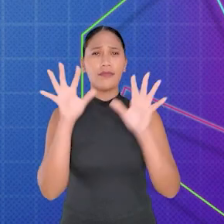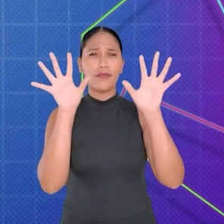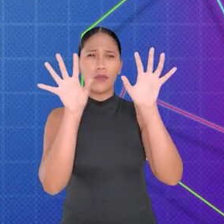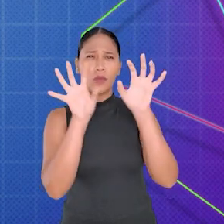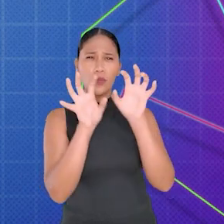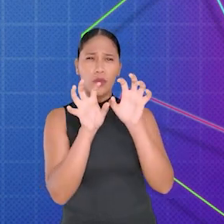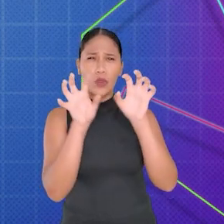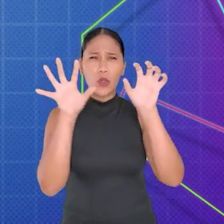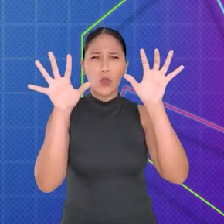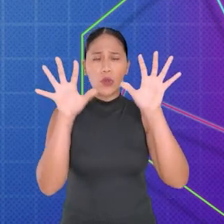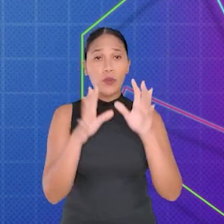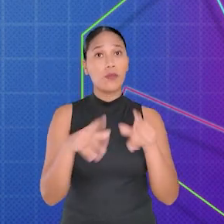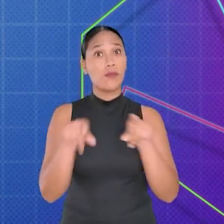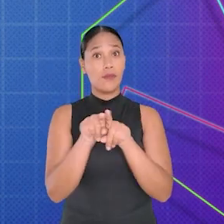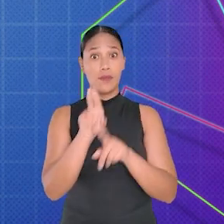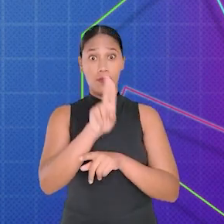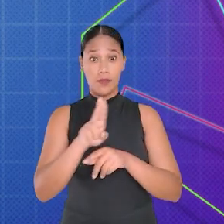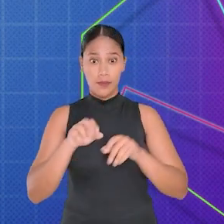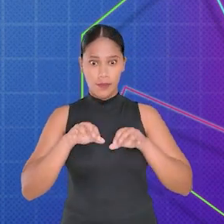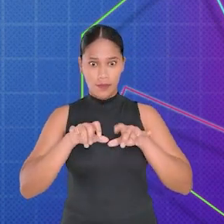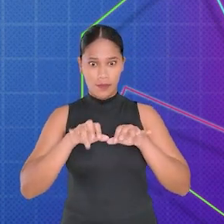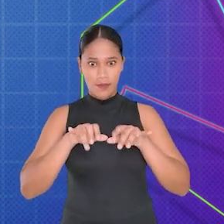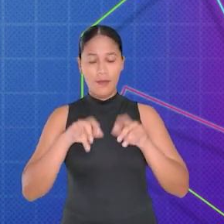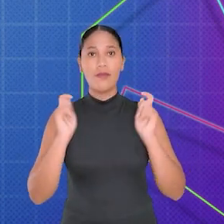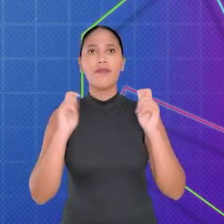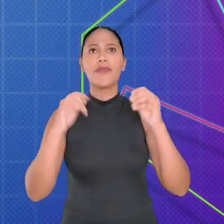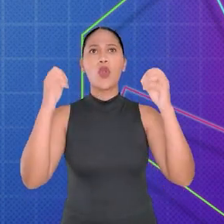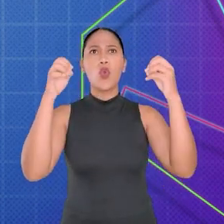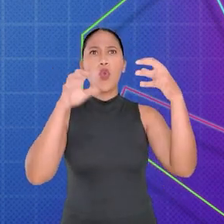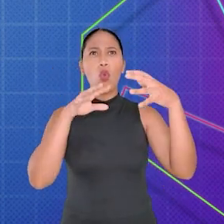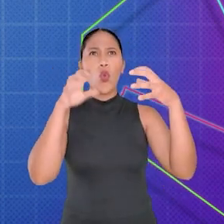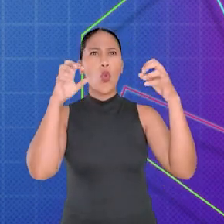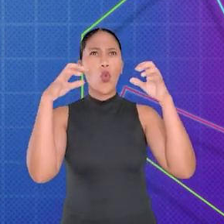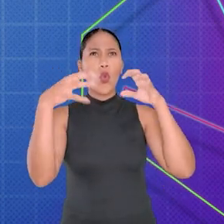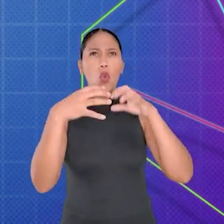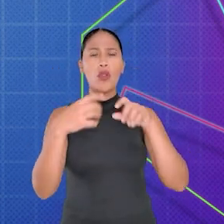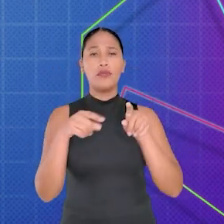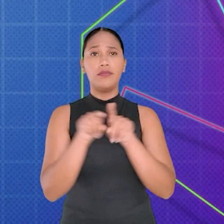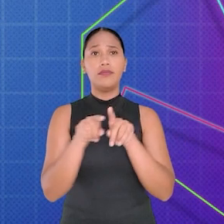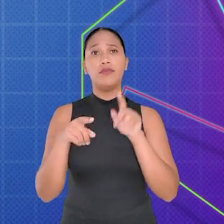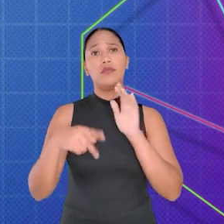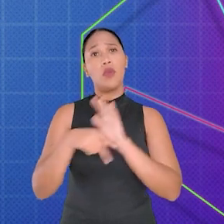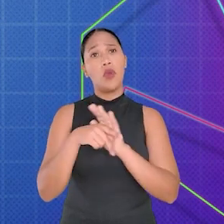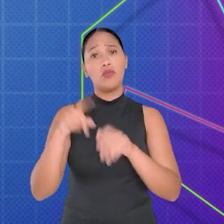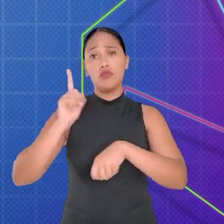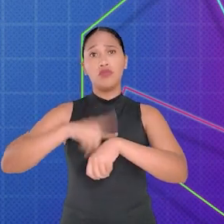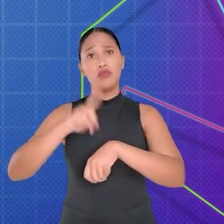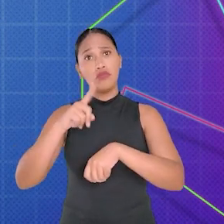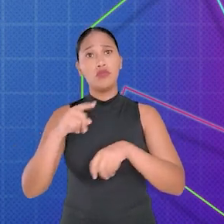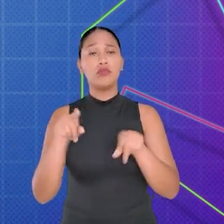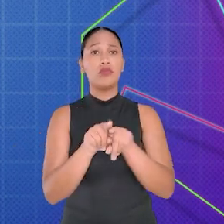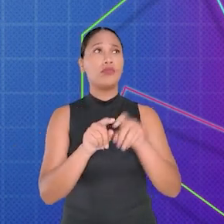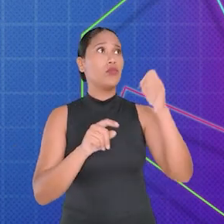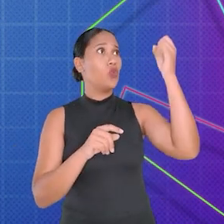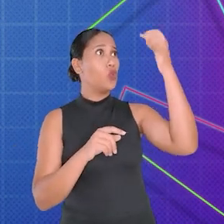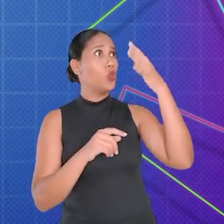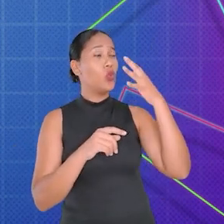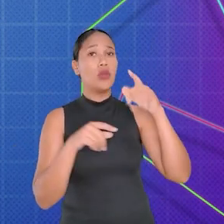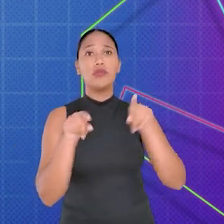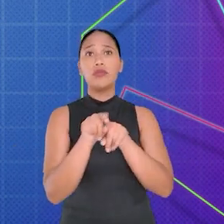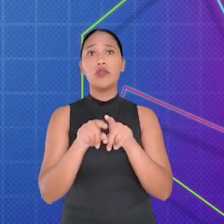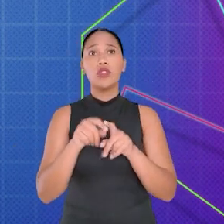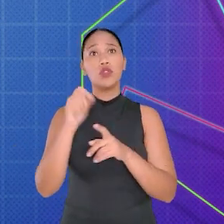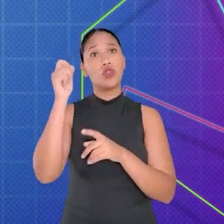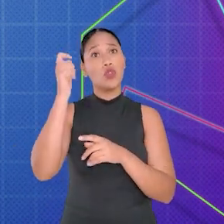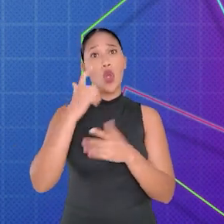podem adicionar luzes de diferentes tipos, como luzes pontuais, luzes de aérea, luzes de ponta e luzes de sol, cada uma com suas